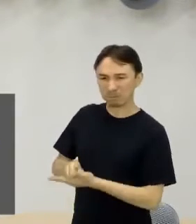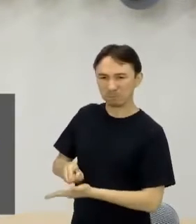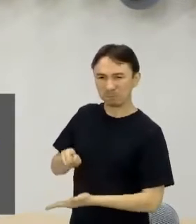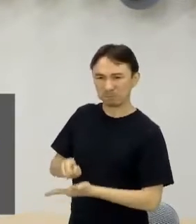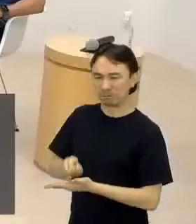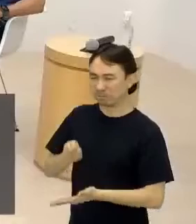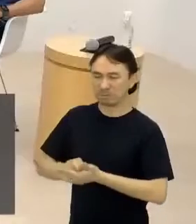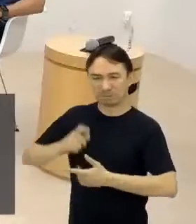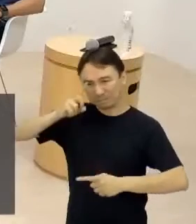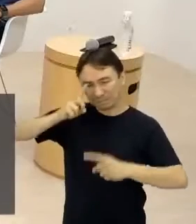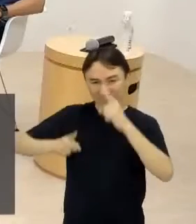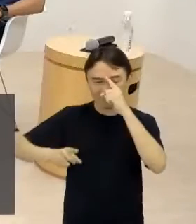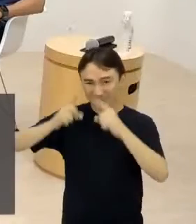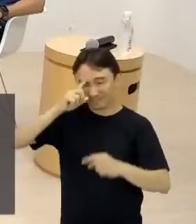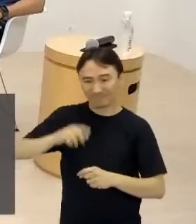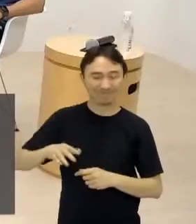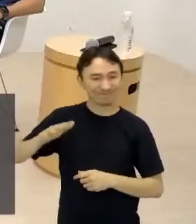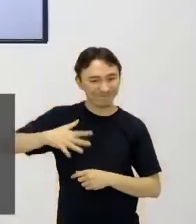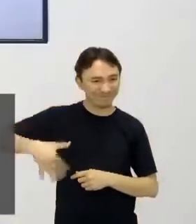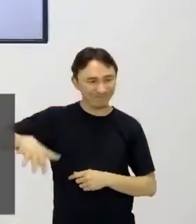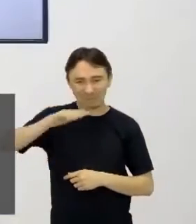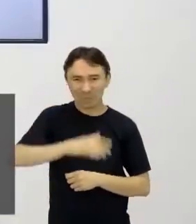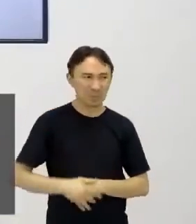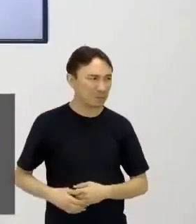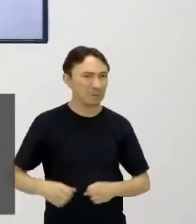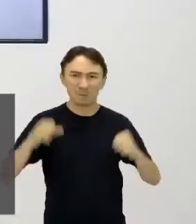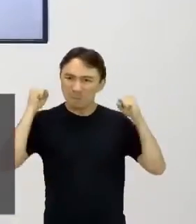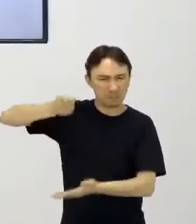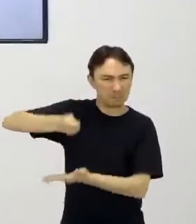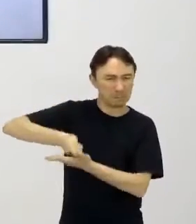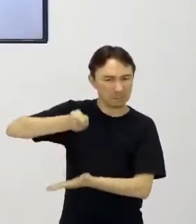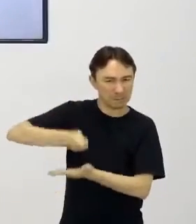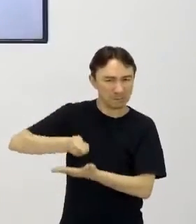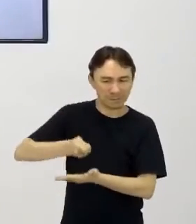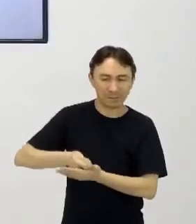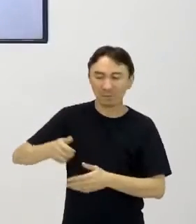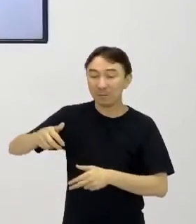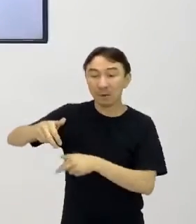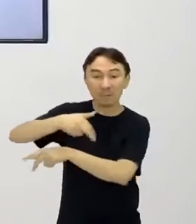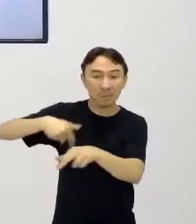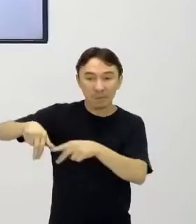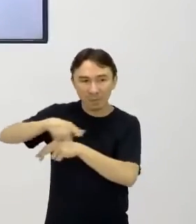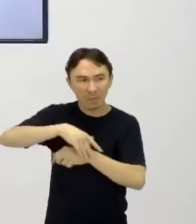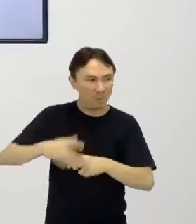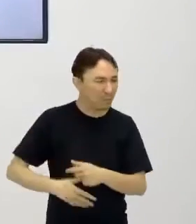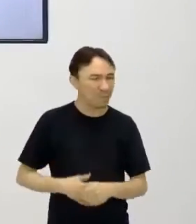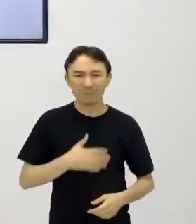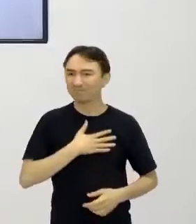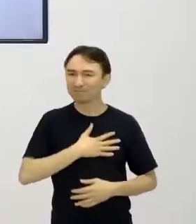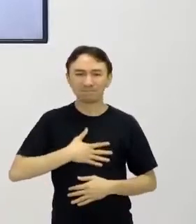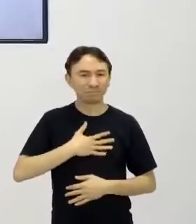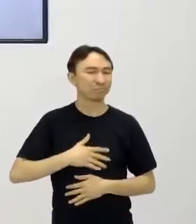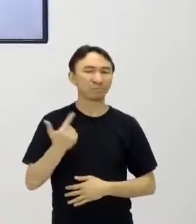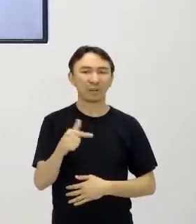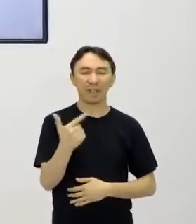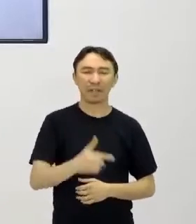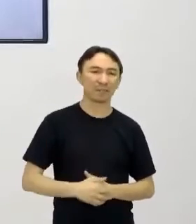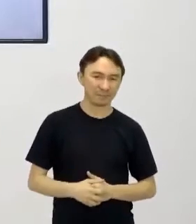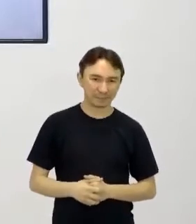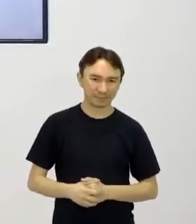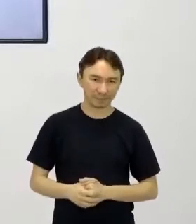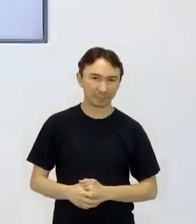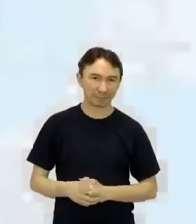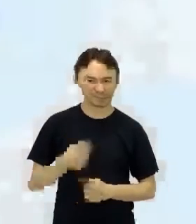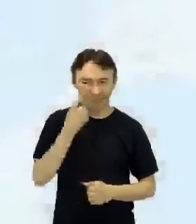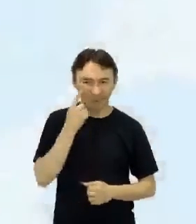que levaram a essas rebeliões. Já. Perfeito. Excelentes respostas. Eu vou contar para vocês, então, uma rebelião.